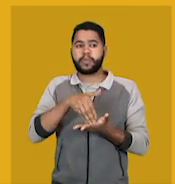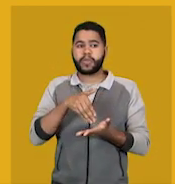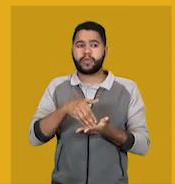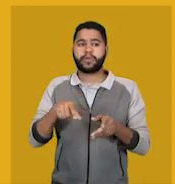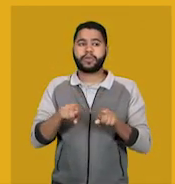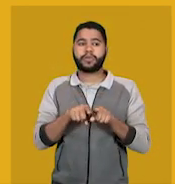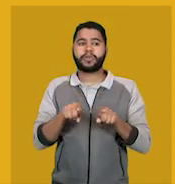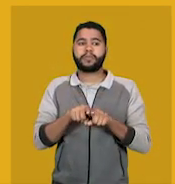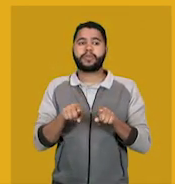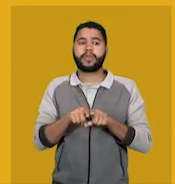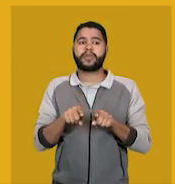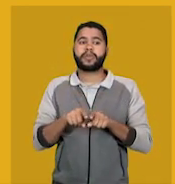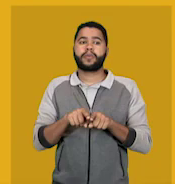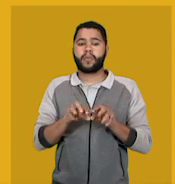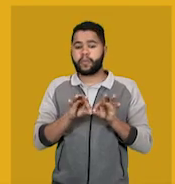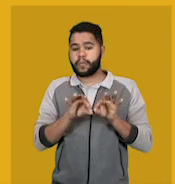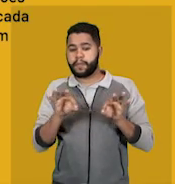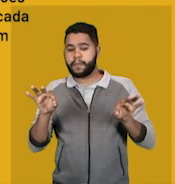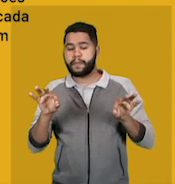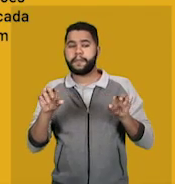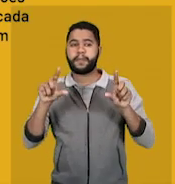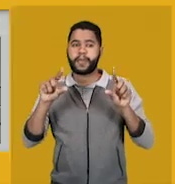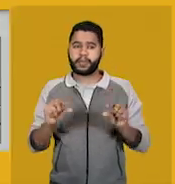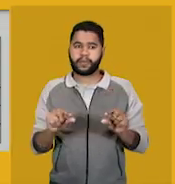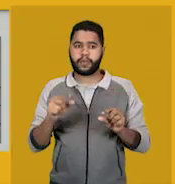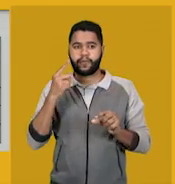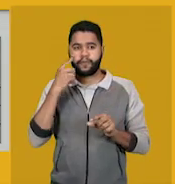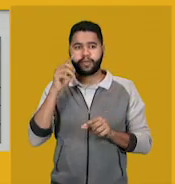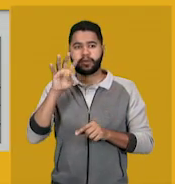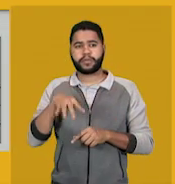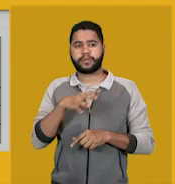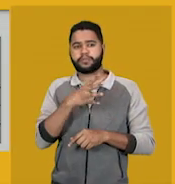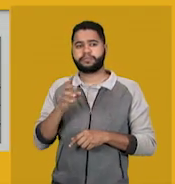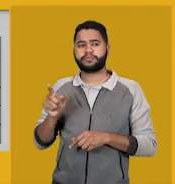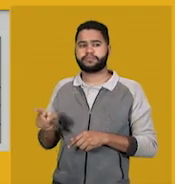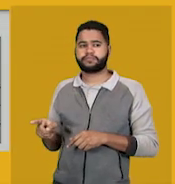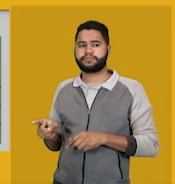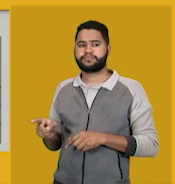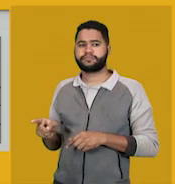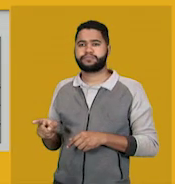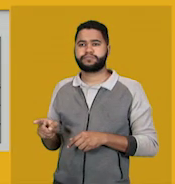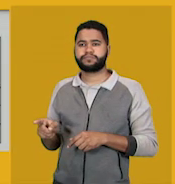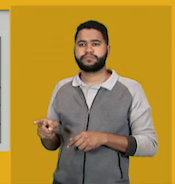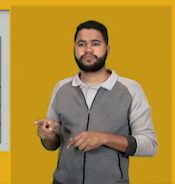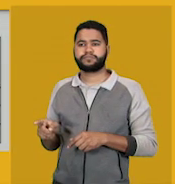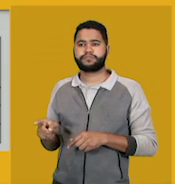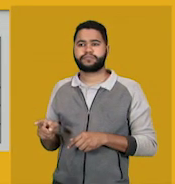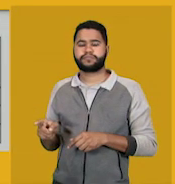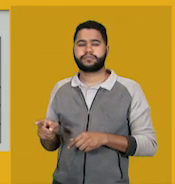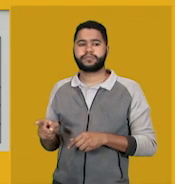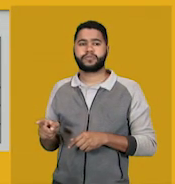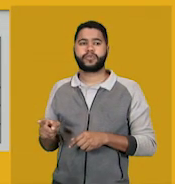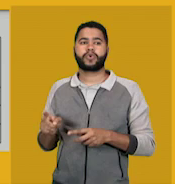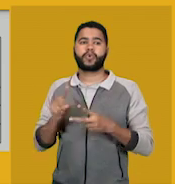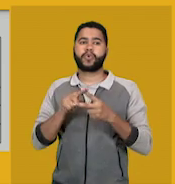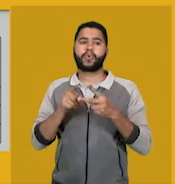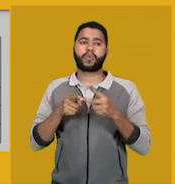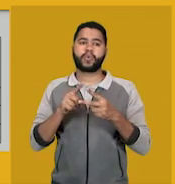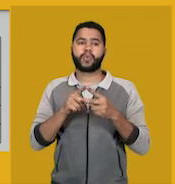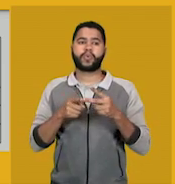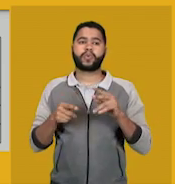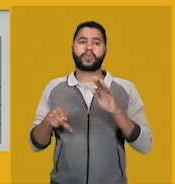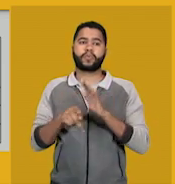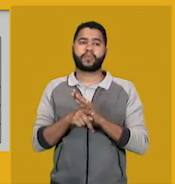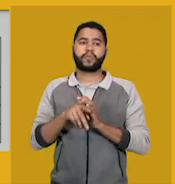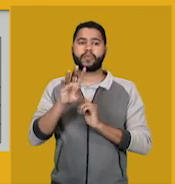teria o menor comprimento possível. Então, voltando na tabela, aqui ó, esse ângulo aqui você vai pegar lá na